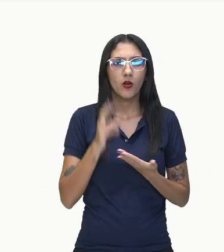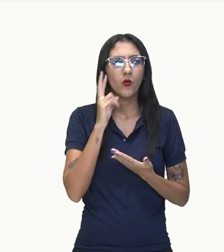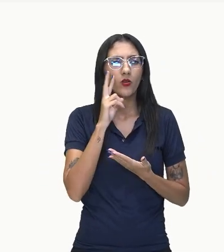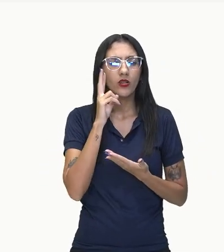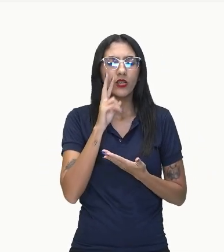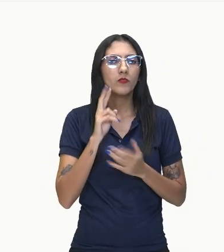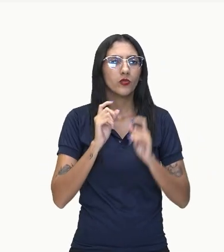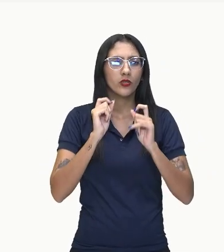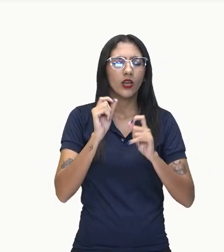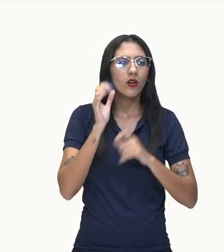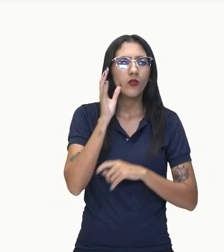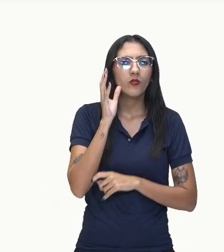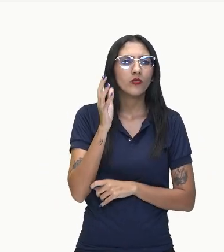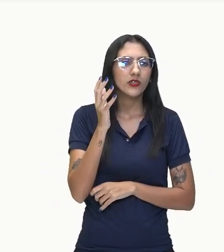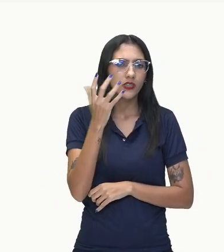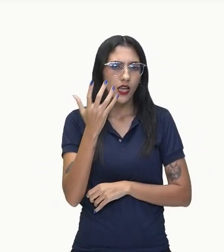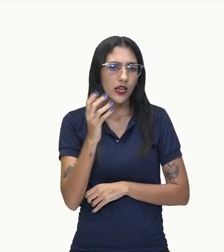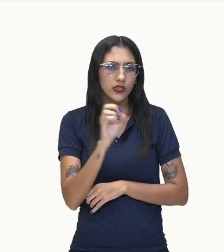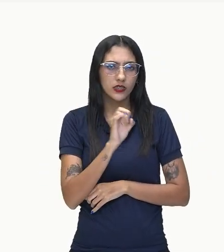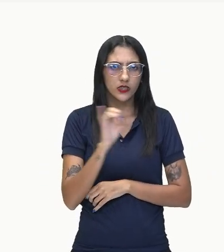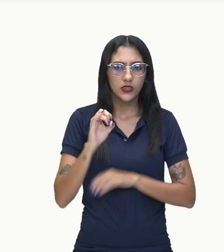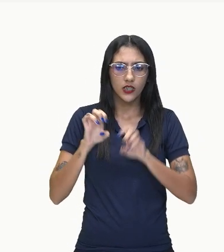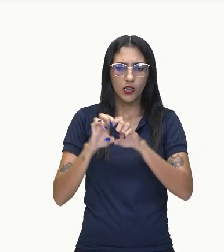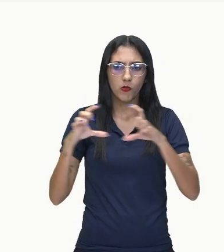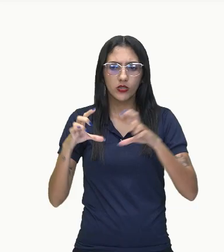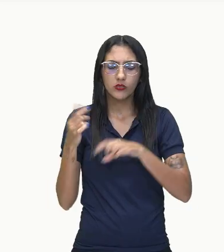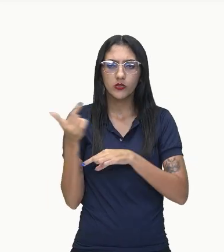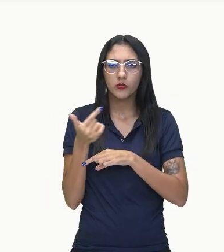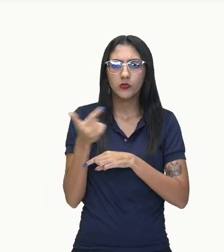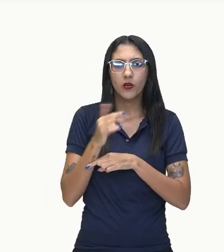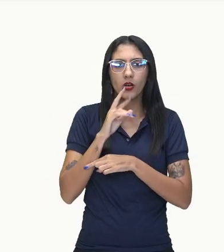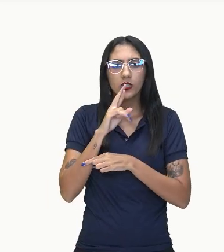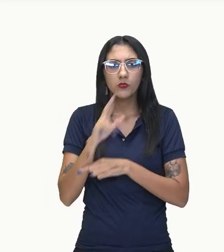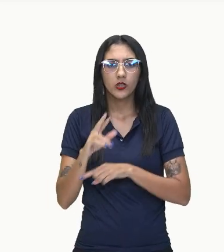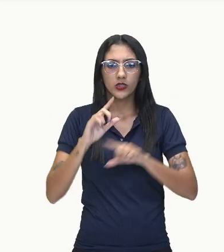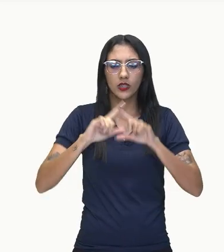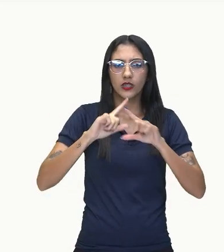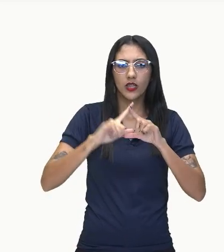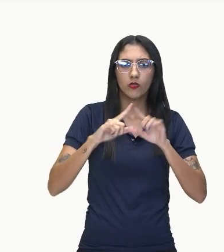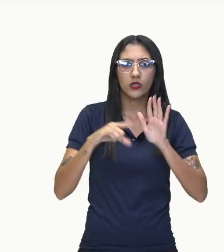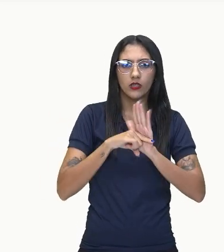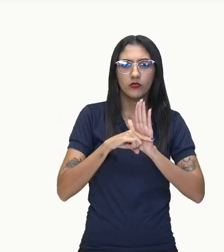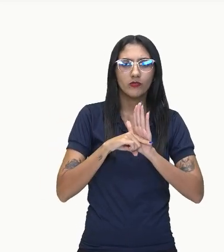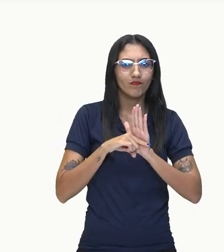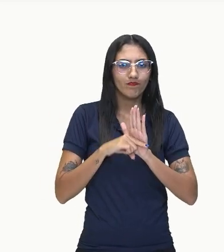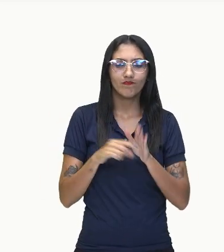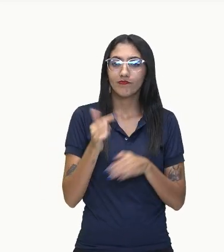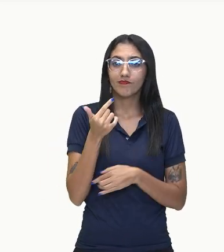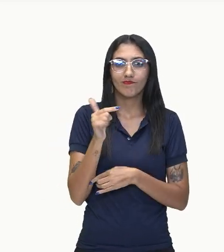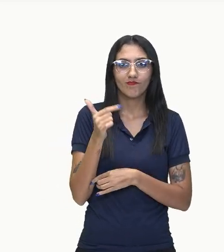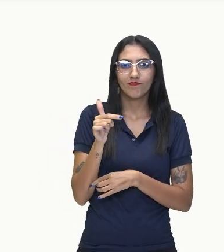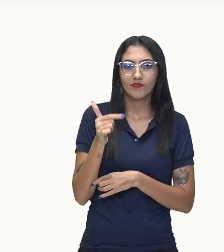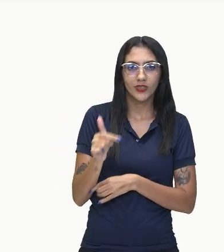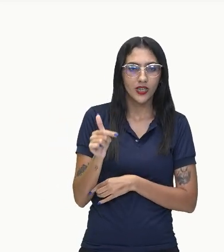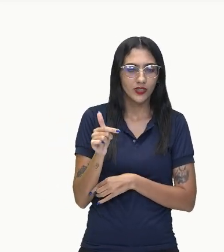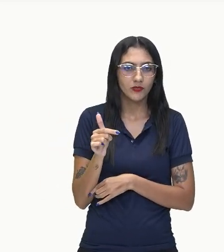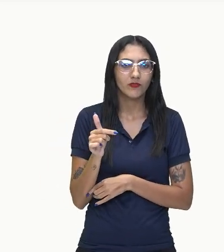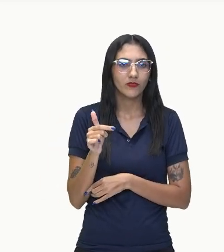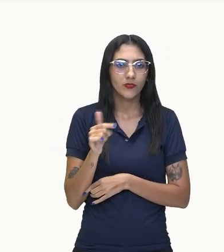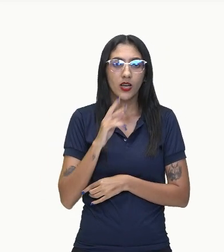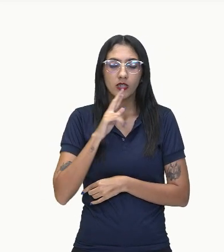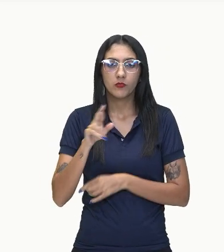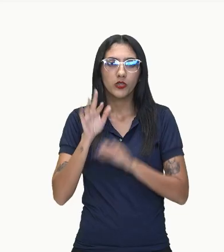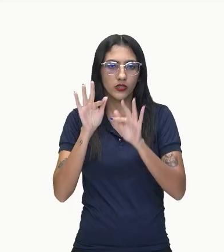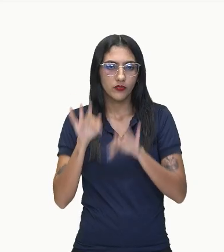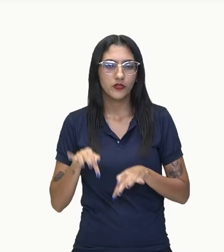gente tem um delta negativo na equação do segundo grau? Não existem zeros reais. Então, temos mais um